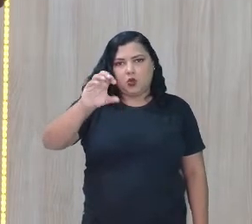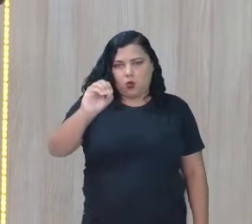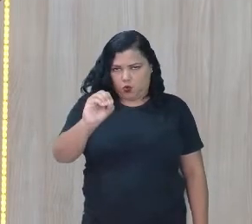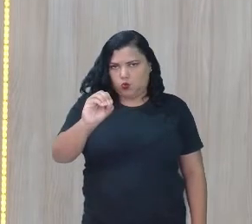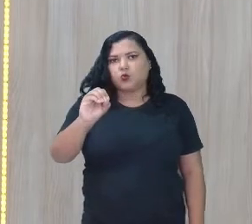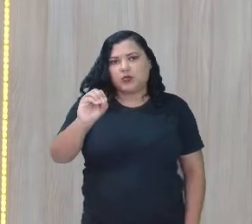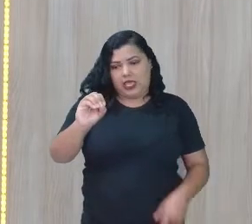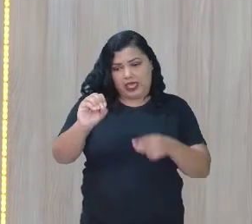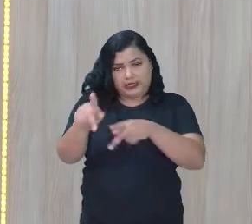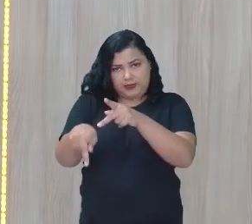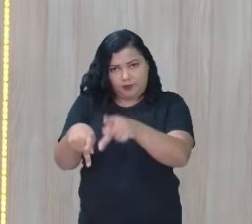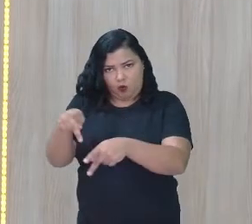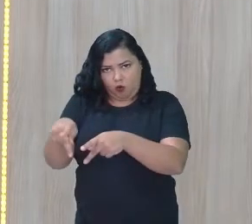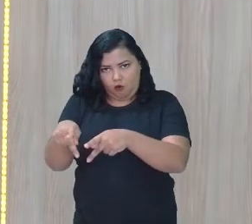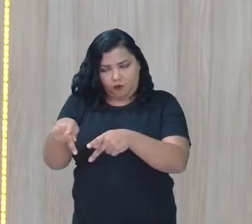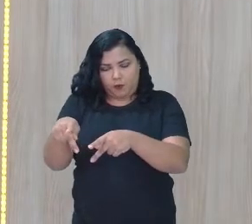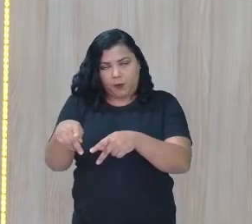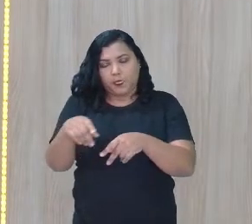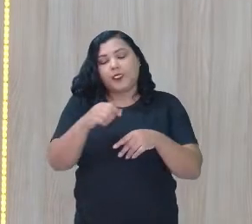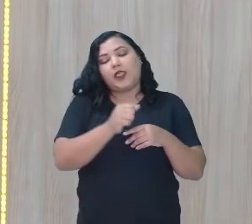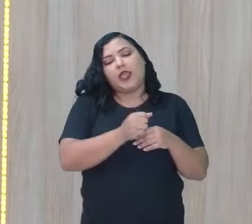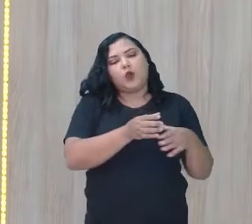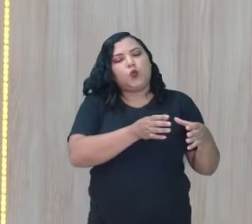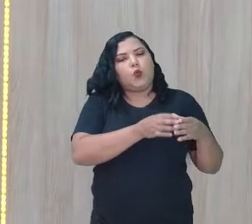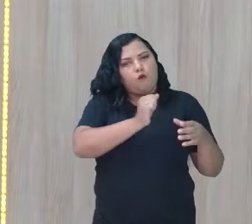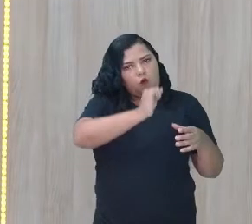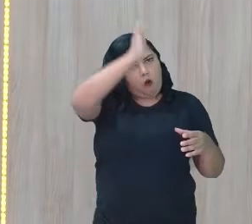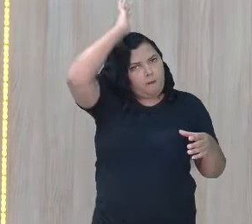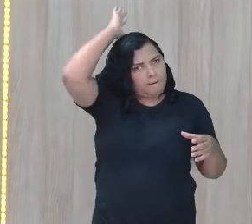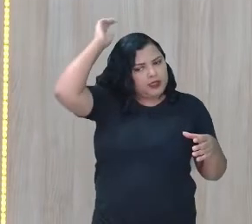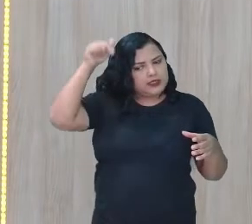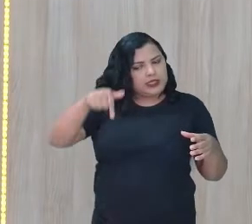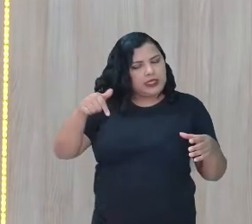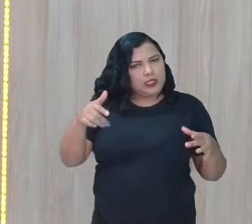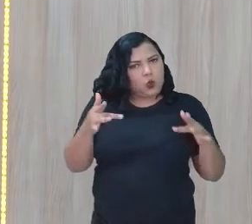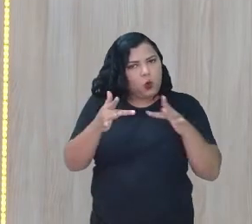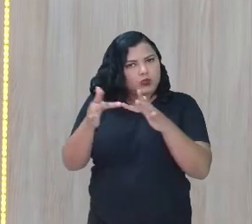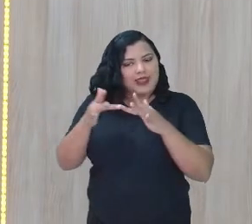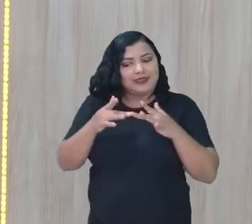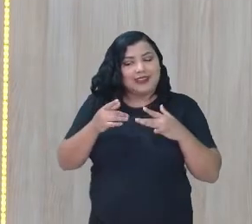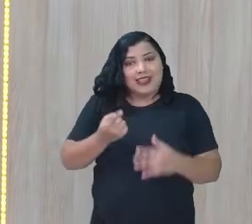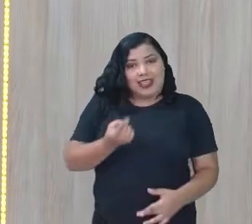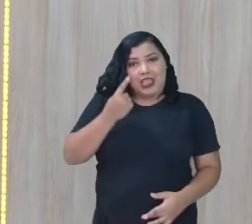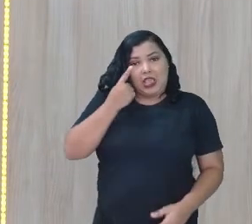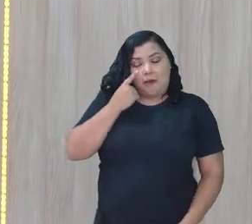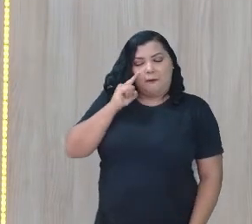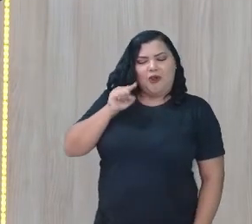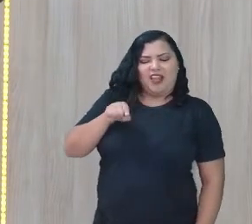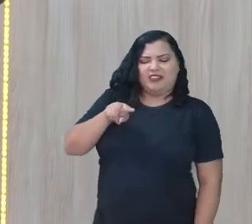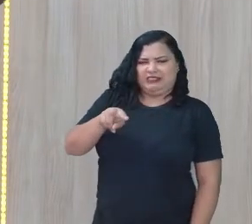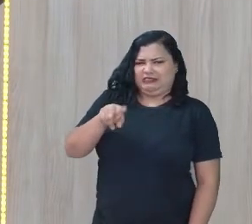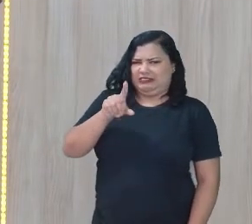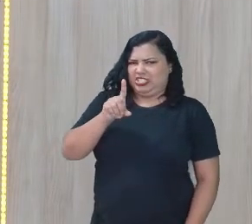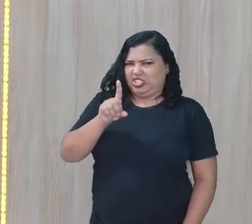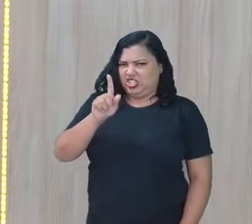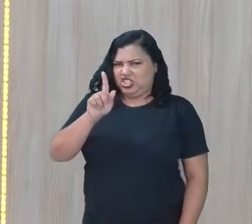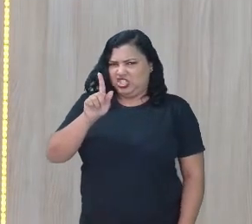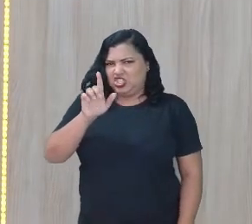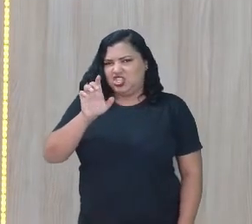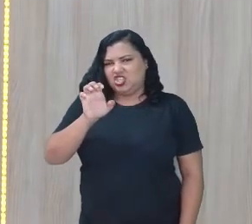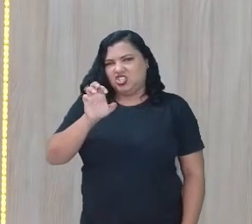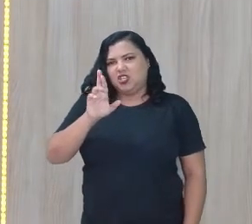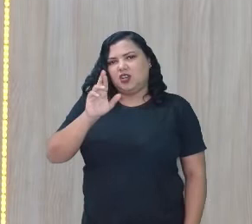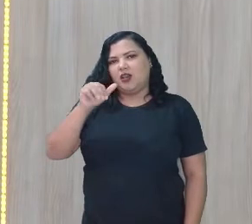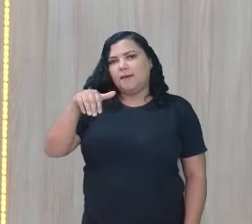romanos. E para os romanos, esses povos germânicos não eram civilizados e eram chamados